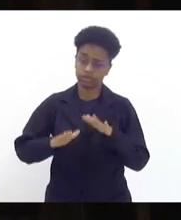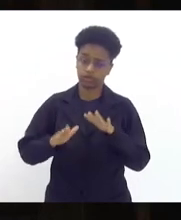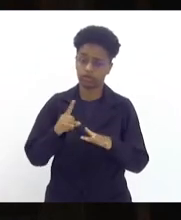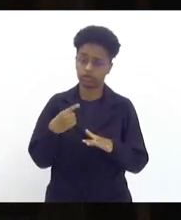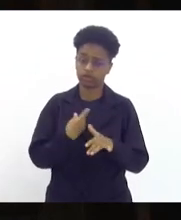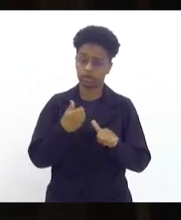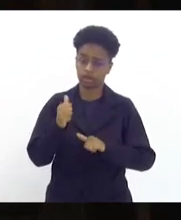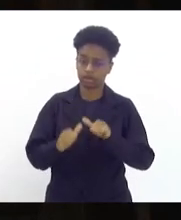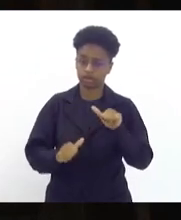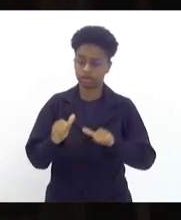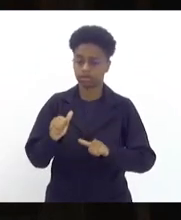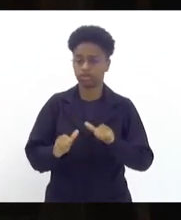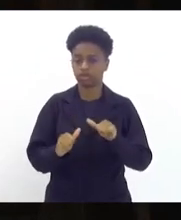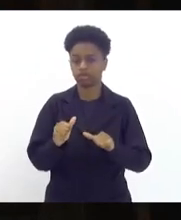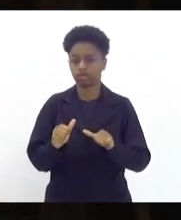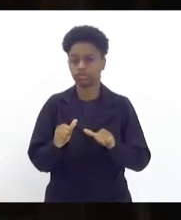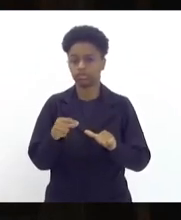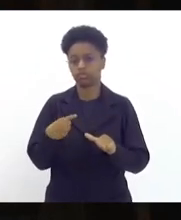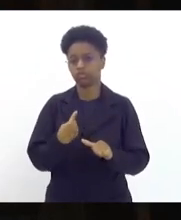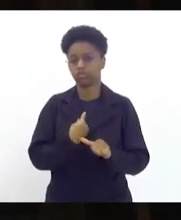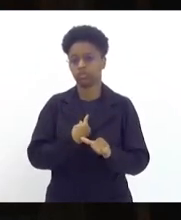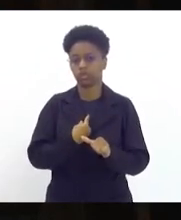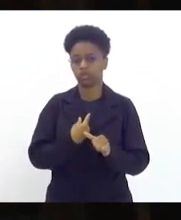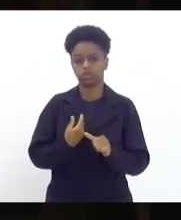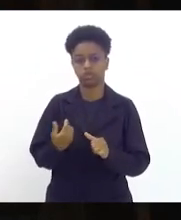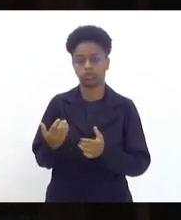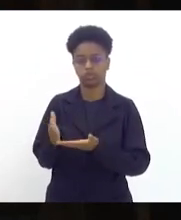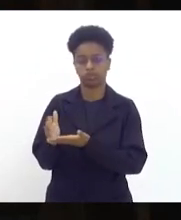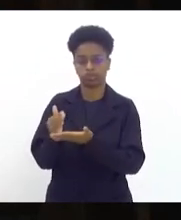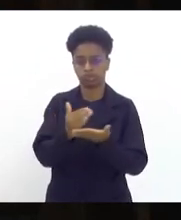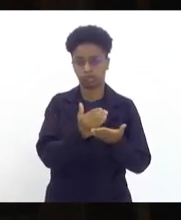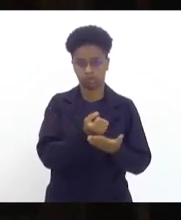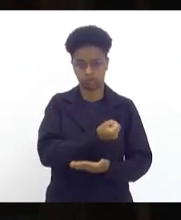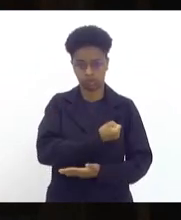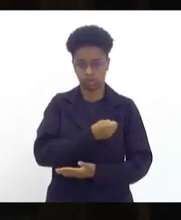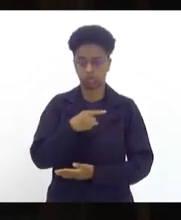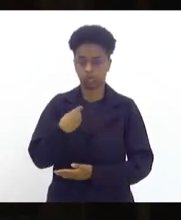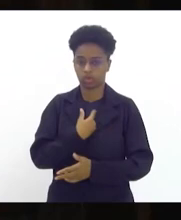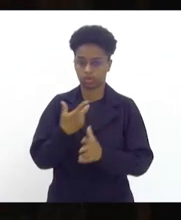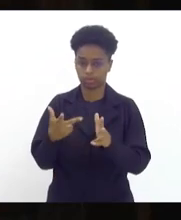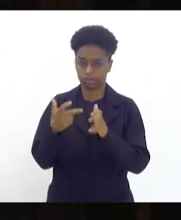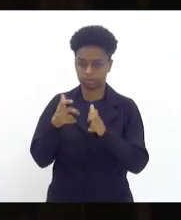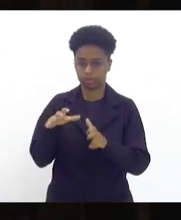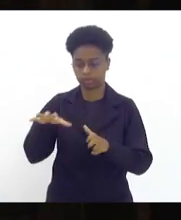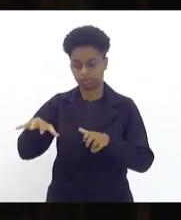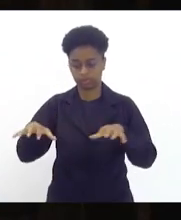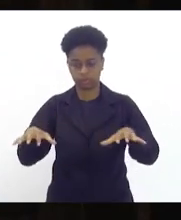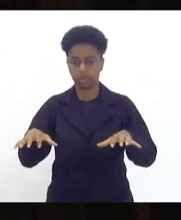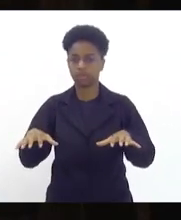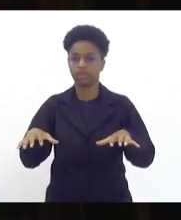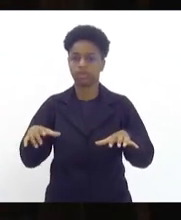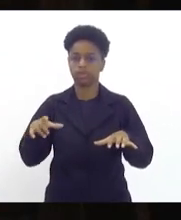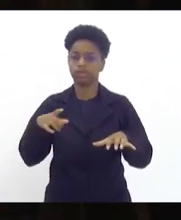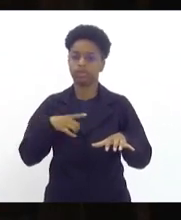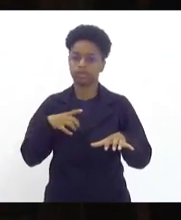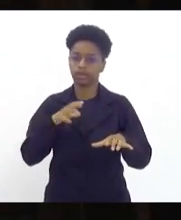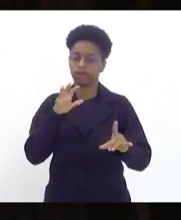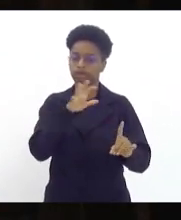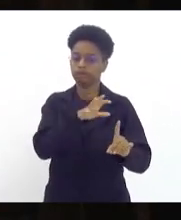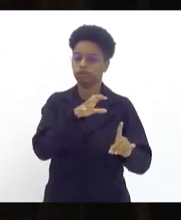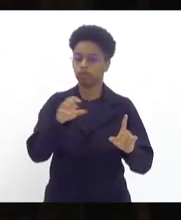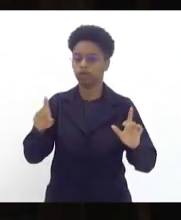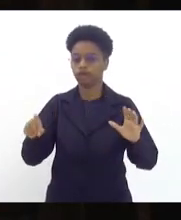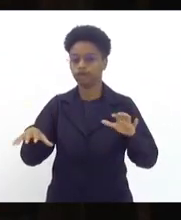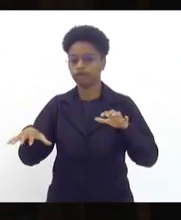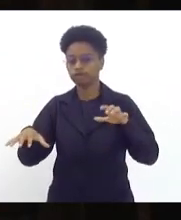análise dos nossos índices até porque a gente viu que essas duas regiões elas impactavam nas